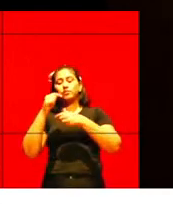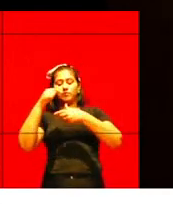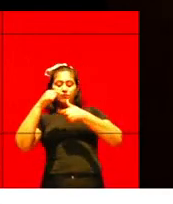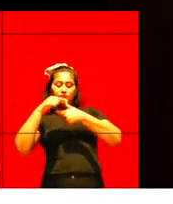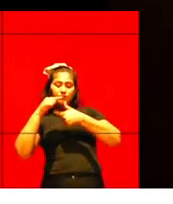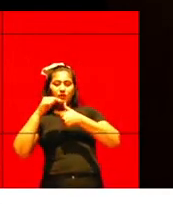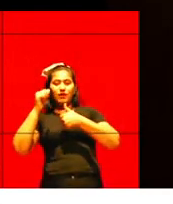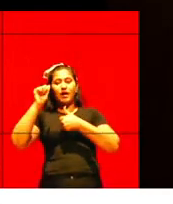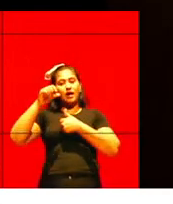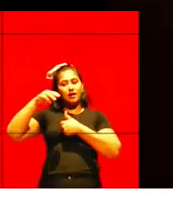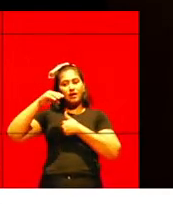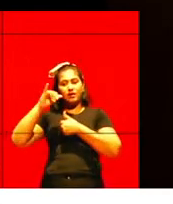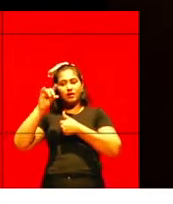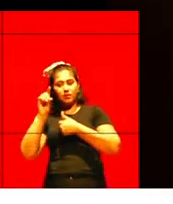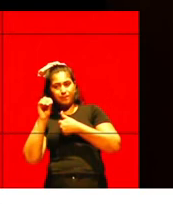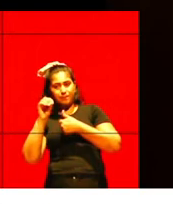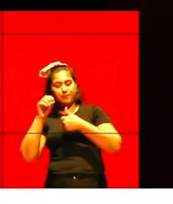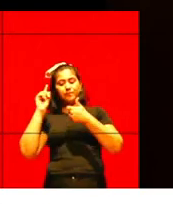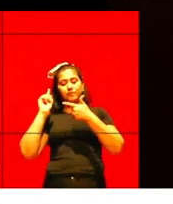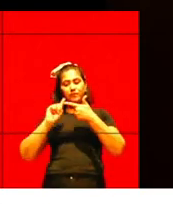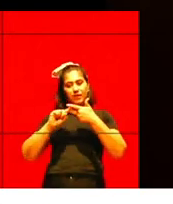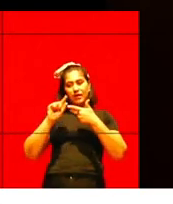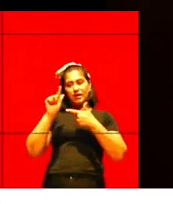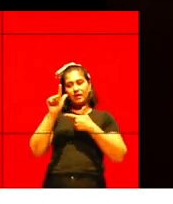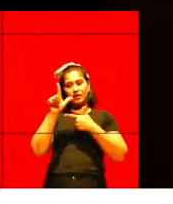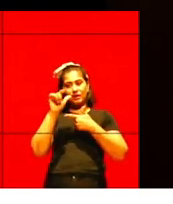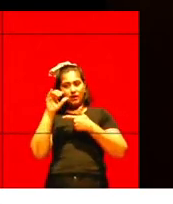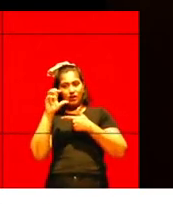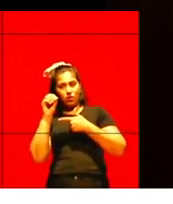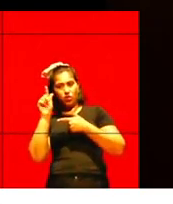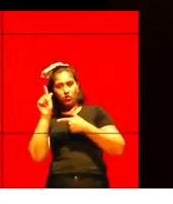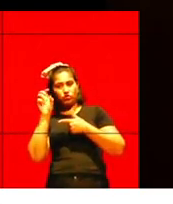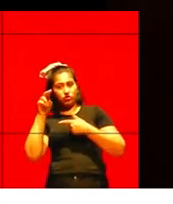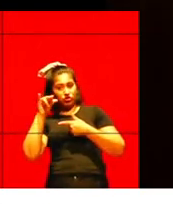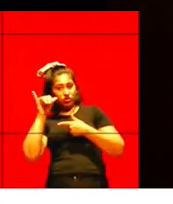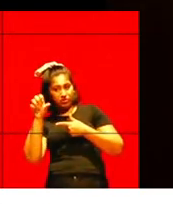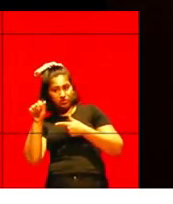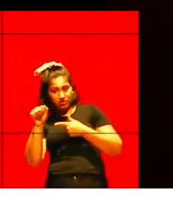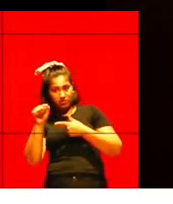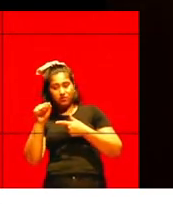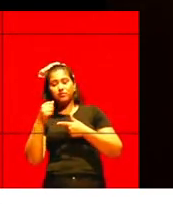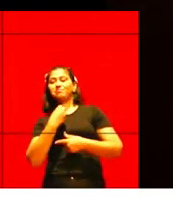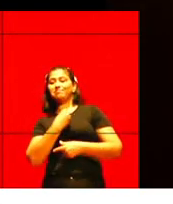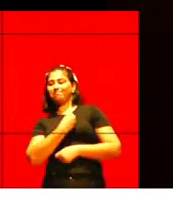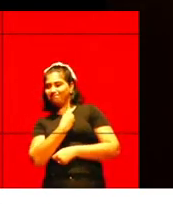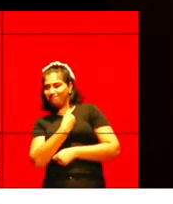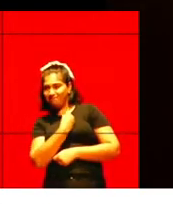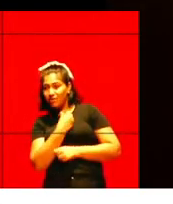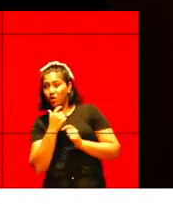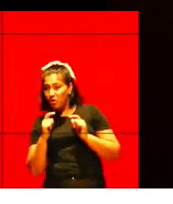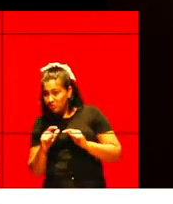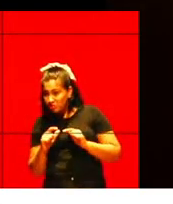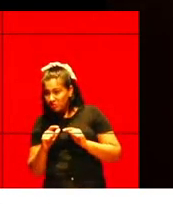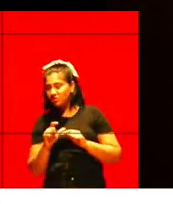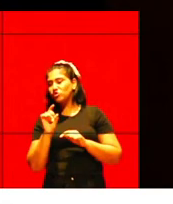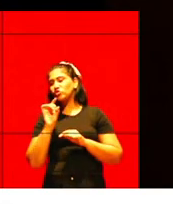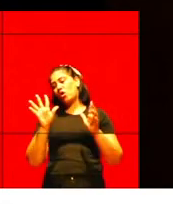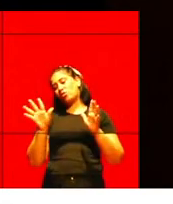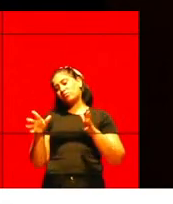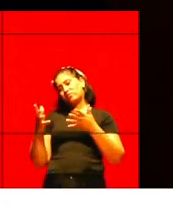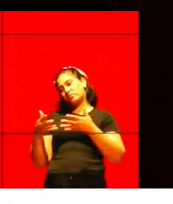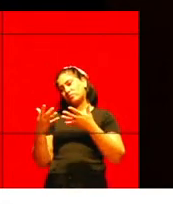amido e glicogênio. Mas o amido, ele está presente somente nos